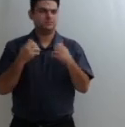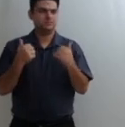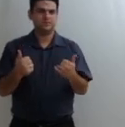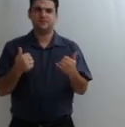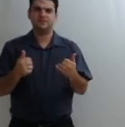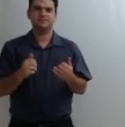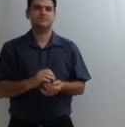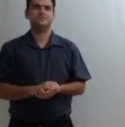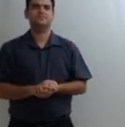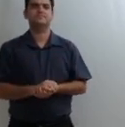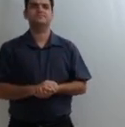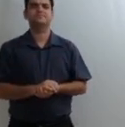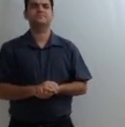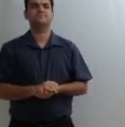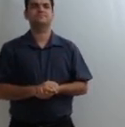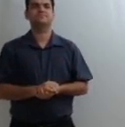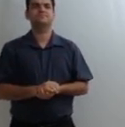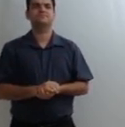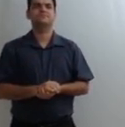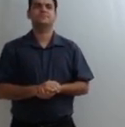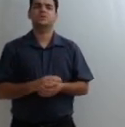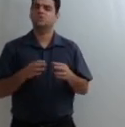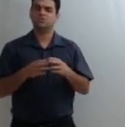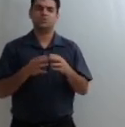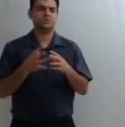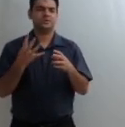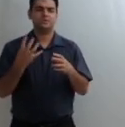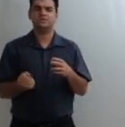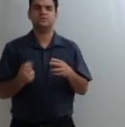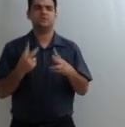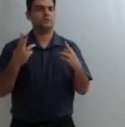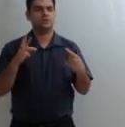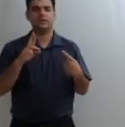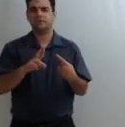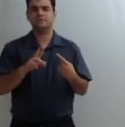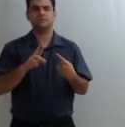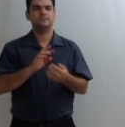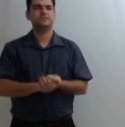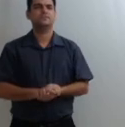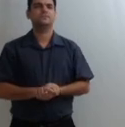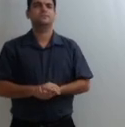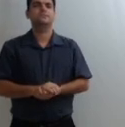Fica assim proclamado o resultado por unanimidade nos termos do voto da ilustre relatora.